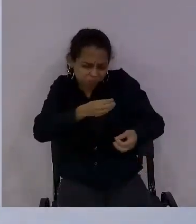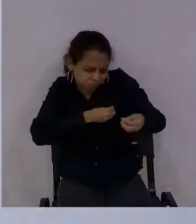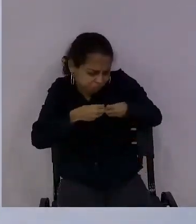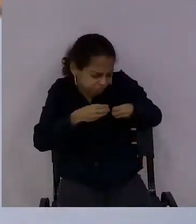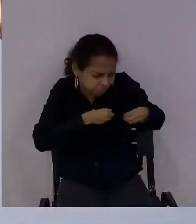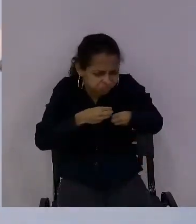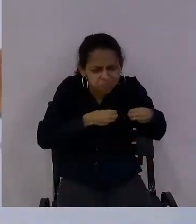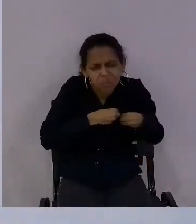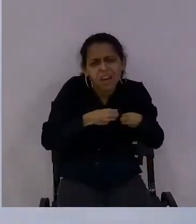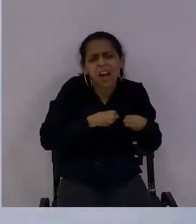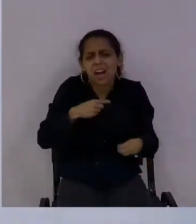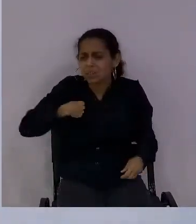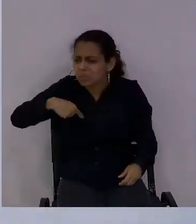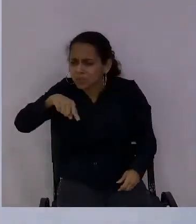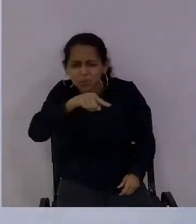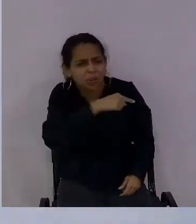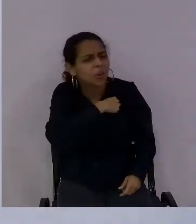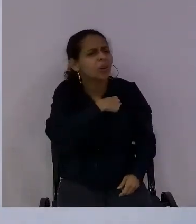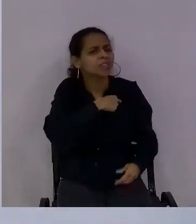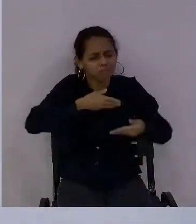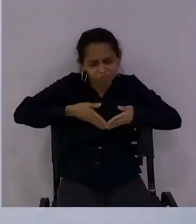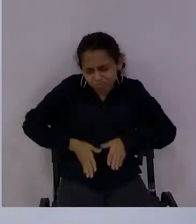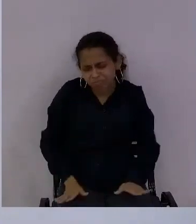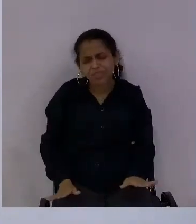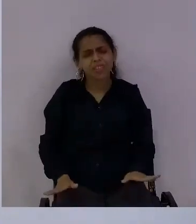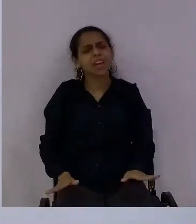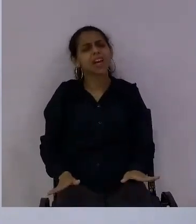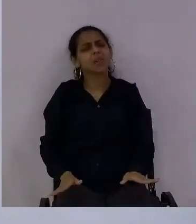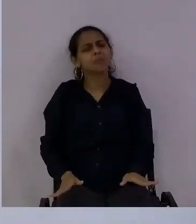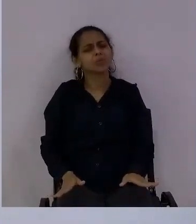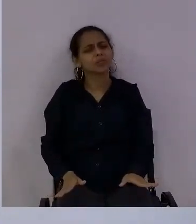de Adão também nós fomos feitos malditos.